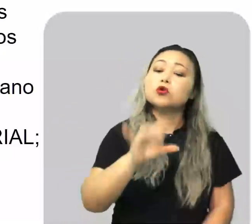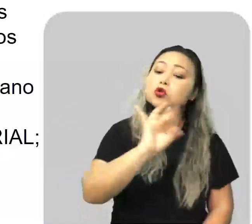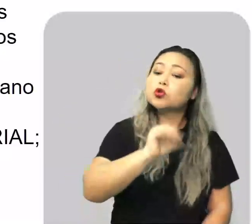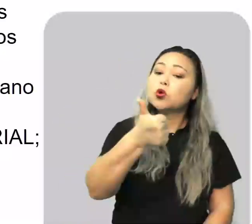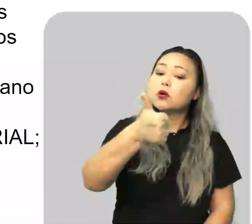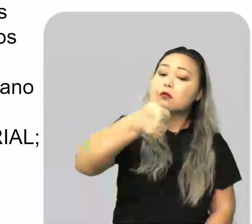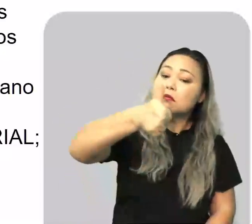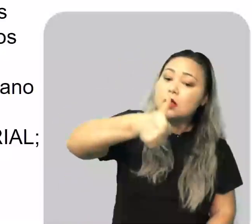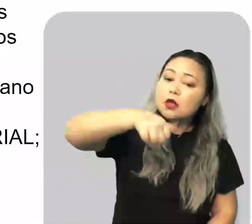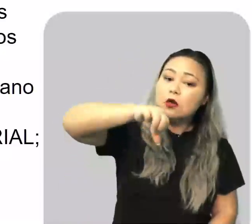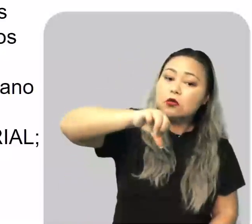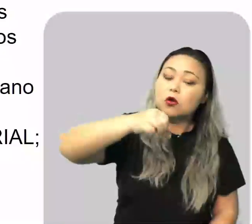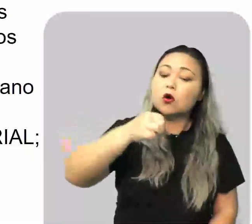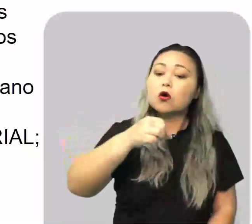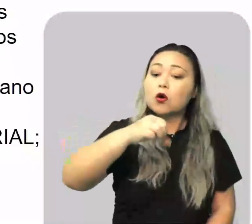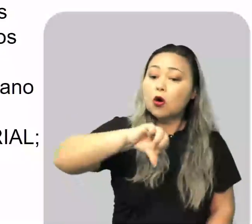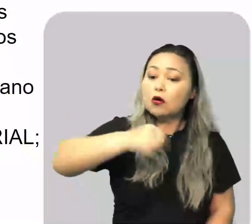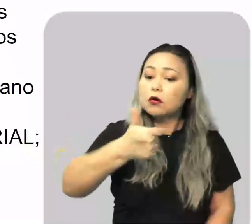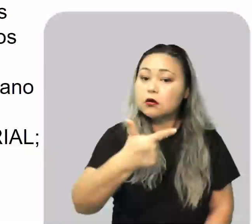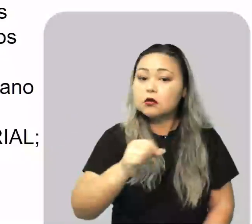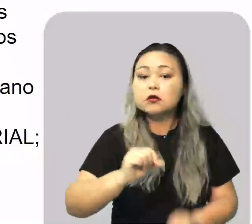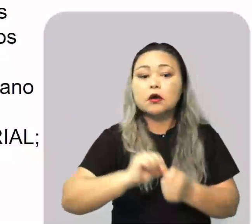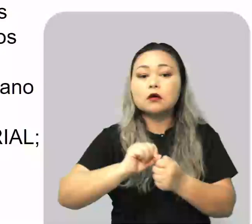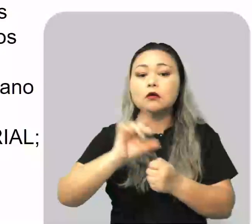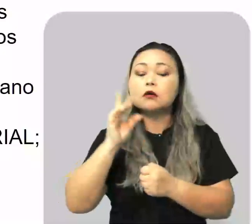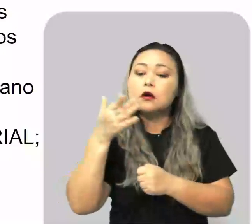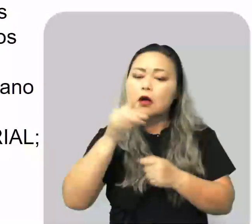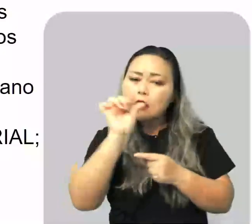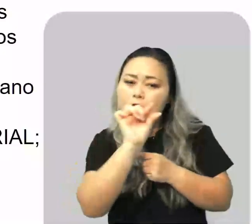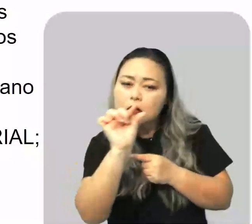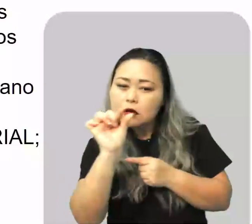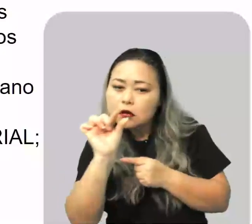1962 eles foram encontradas partículas